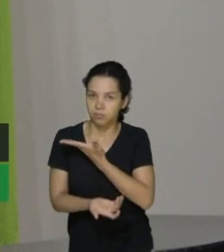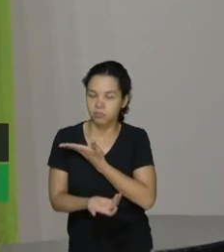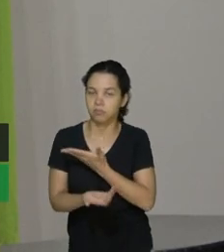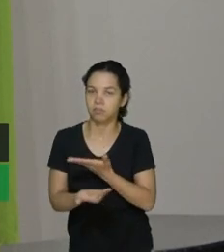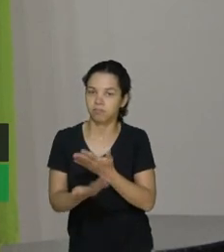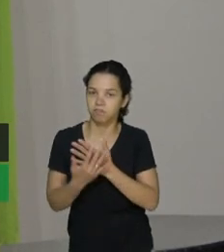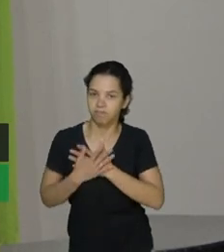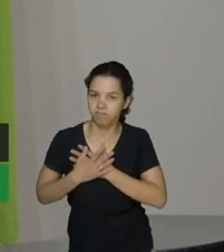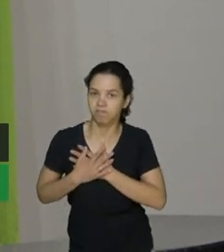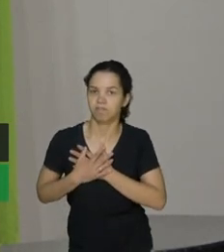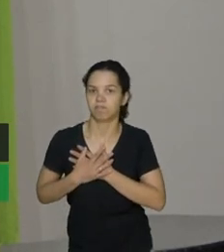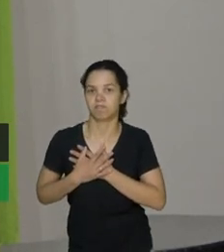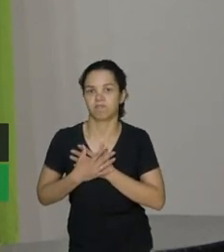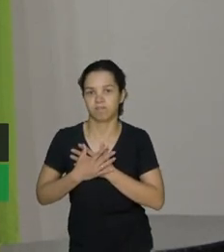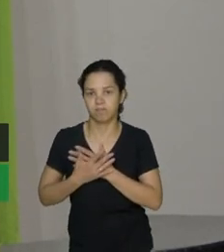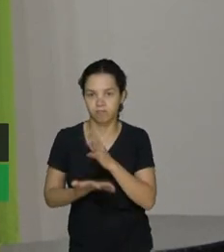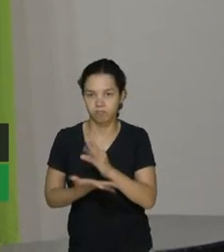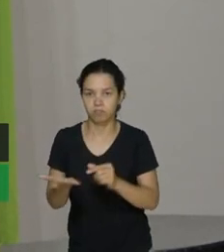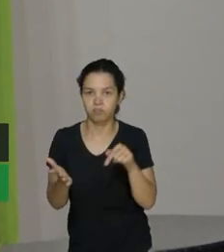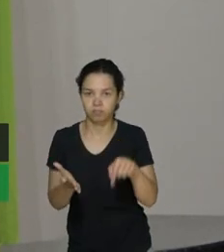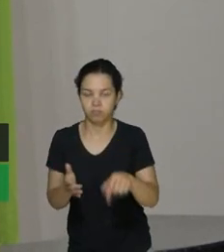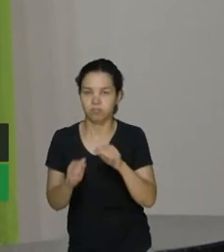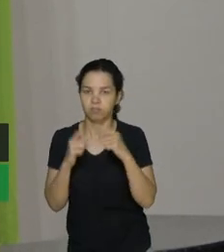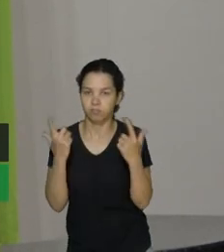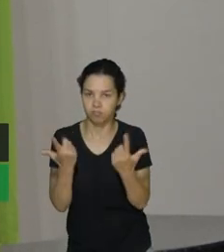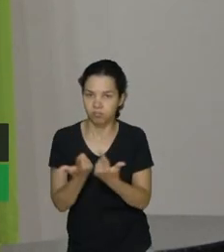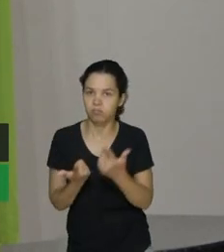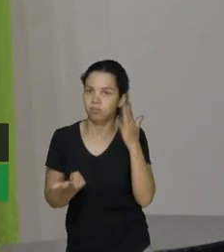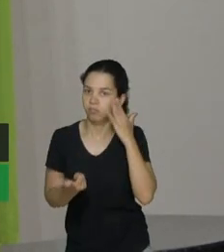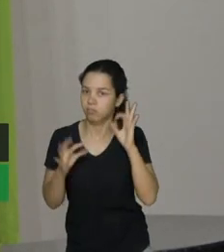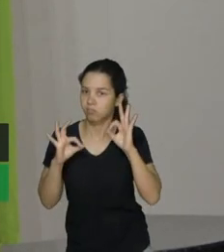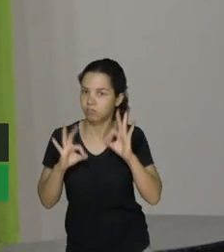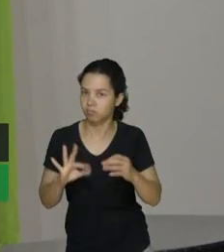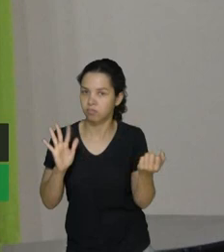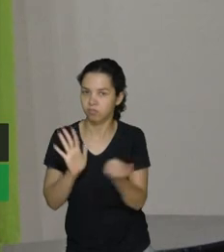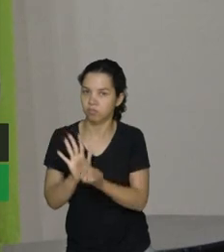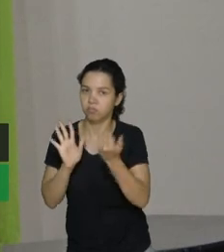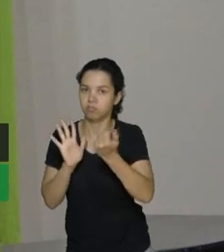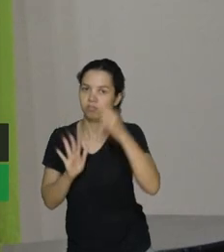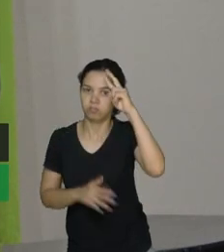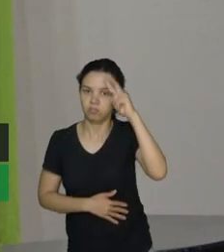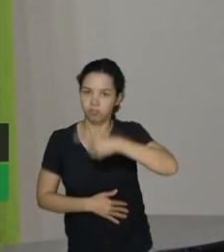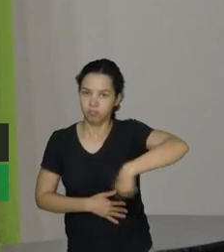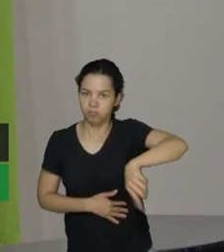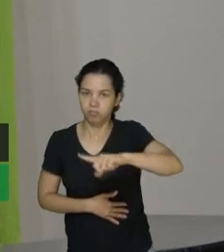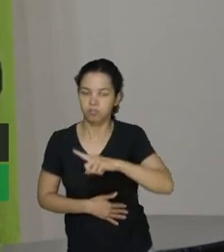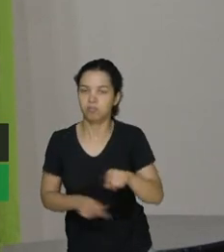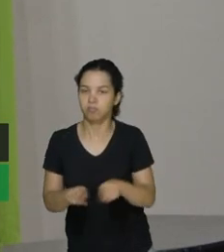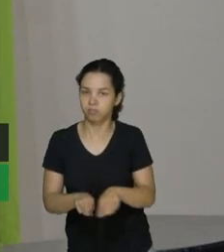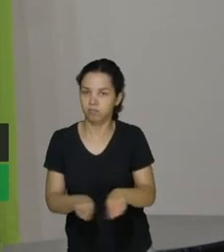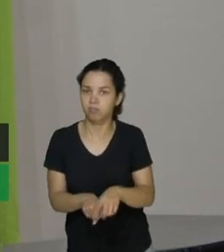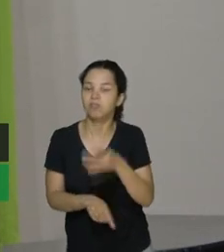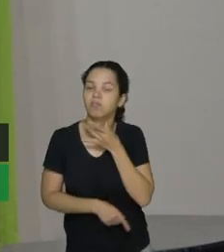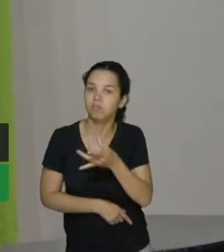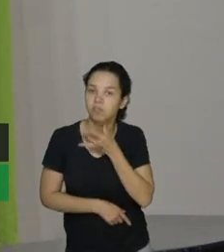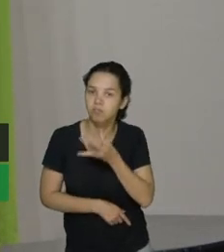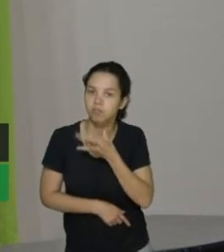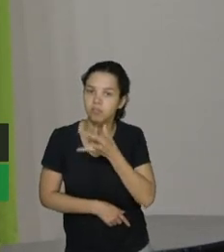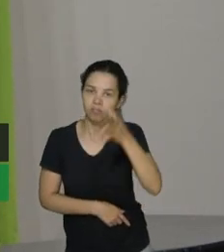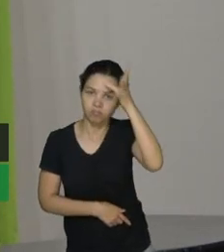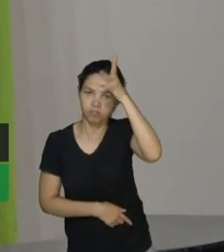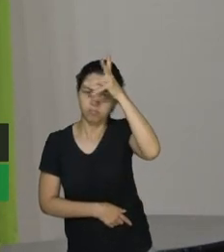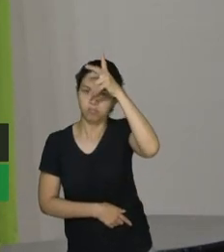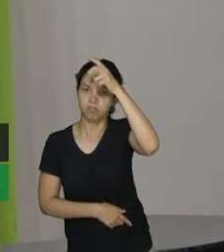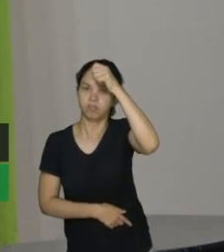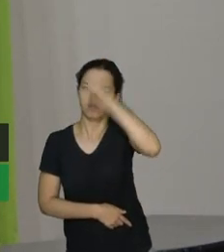grande referência nessa casa, tenho certeza que marca a história para todos nós. Deputado Cobalcini, é um aprendizado muito